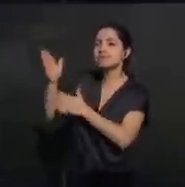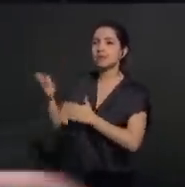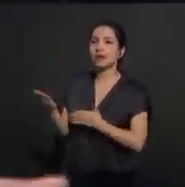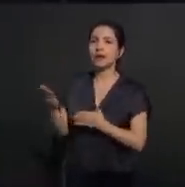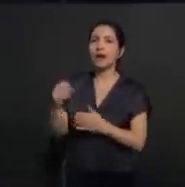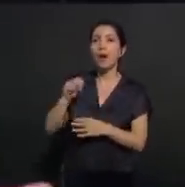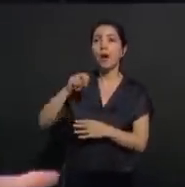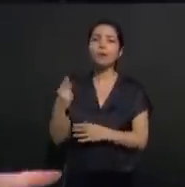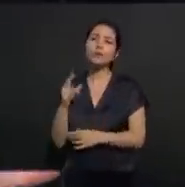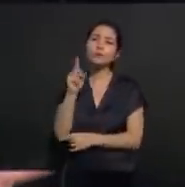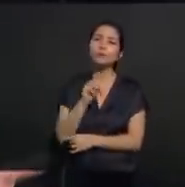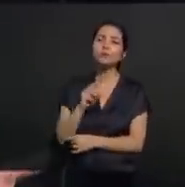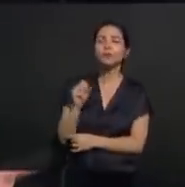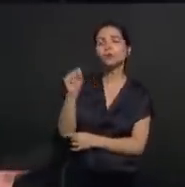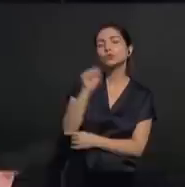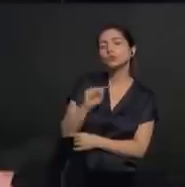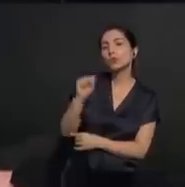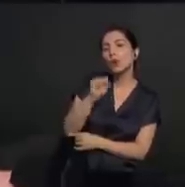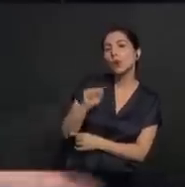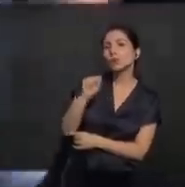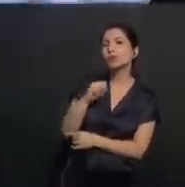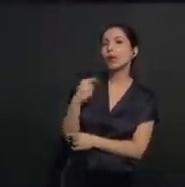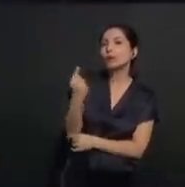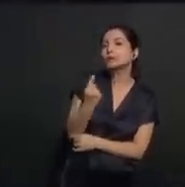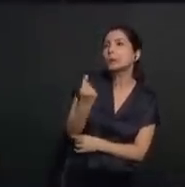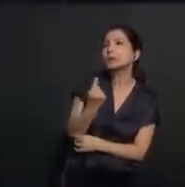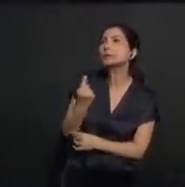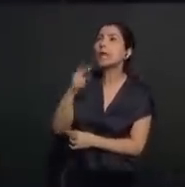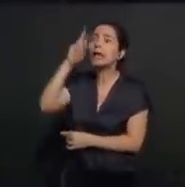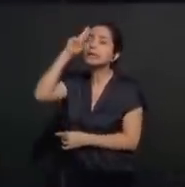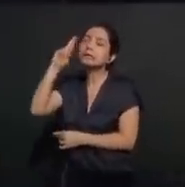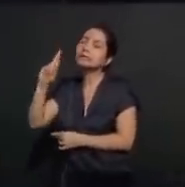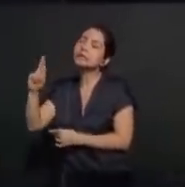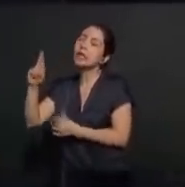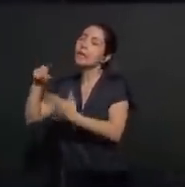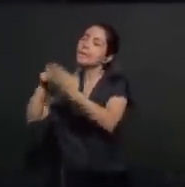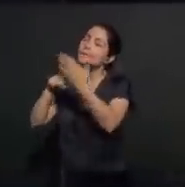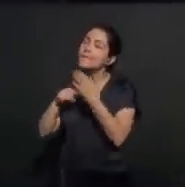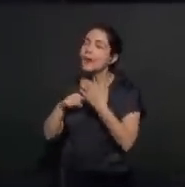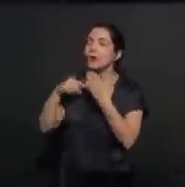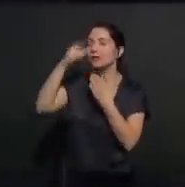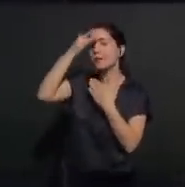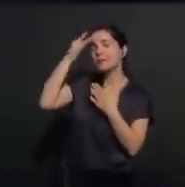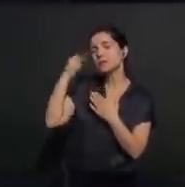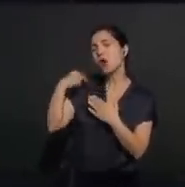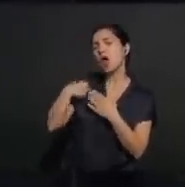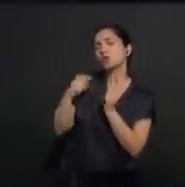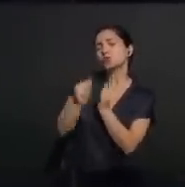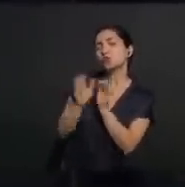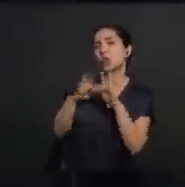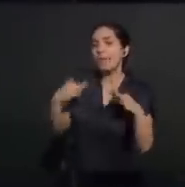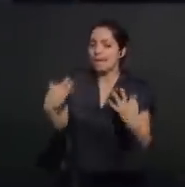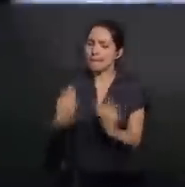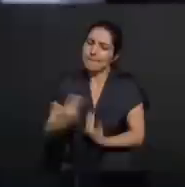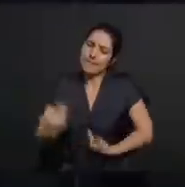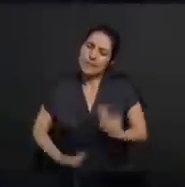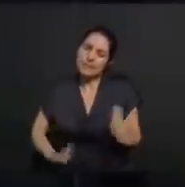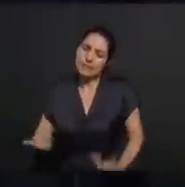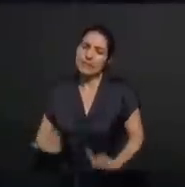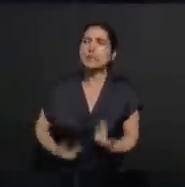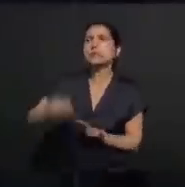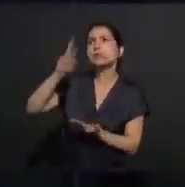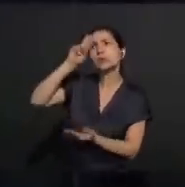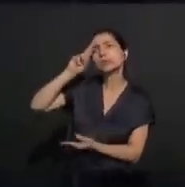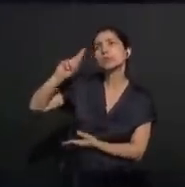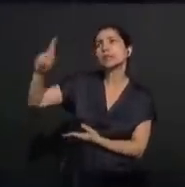Quando você está sozinho: ai, Senhor, me dá alguém que tu verás, que com a minha família eu servirei o Senhor.